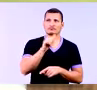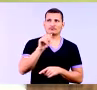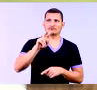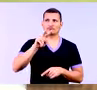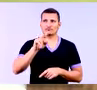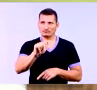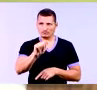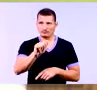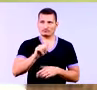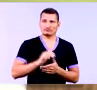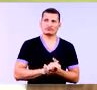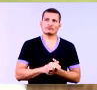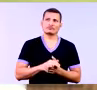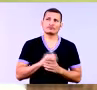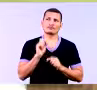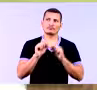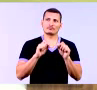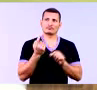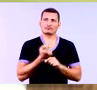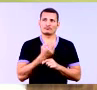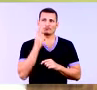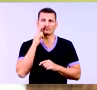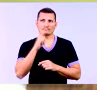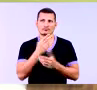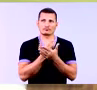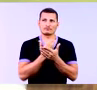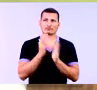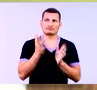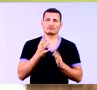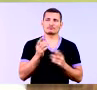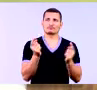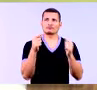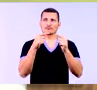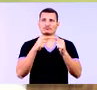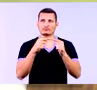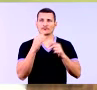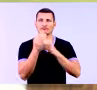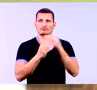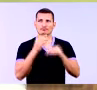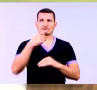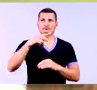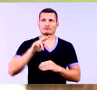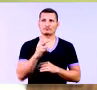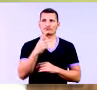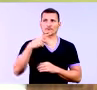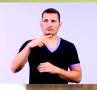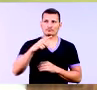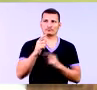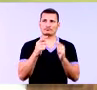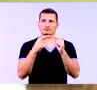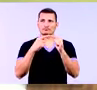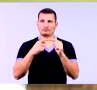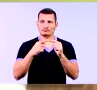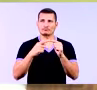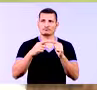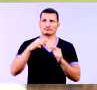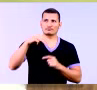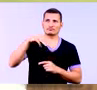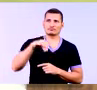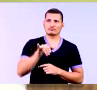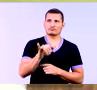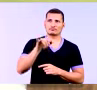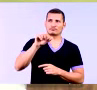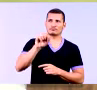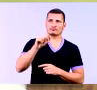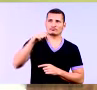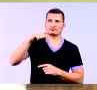que nós vimos com relação à conexão com o banco de dados, né, o PHP conectando com o banco de dados MySQL, aquela